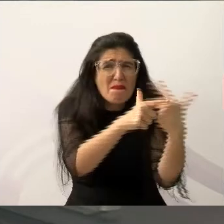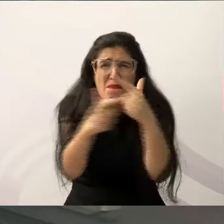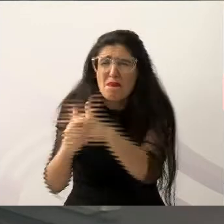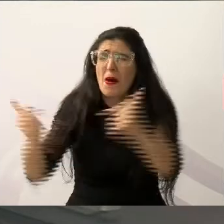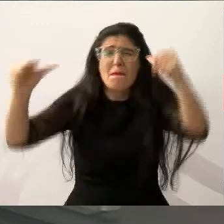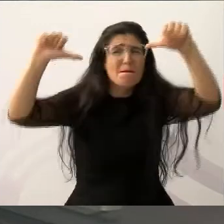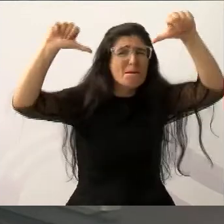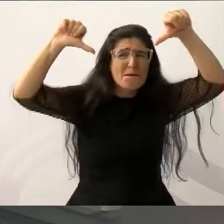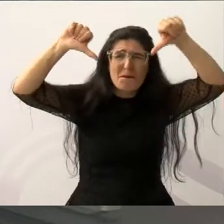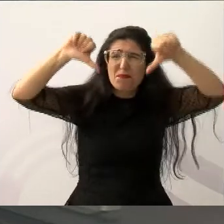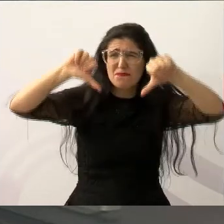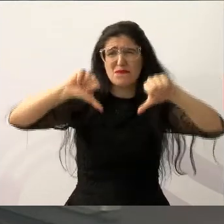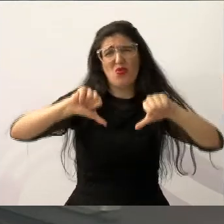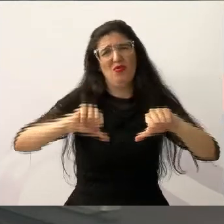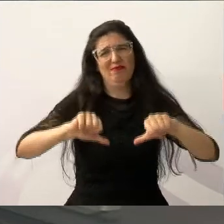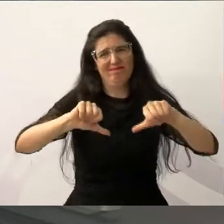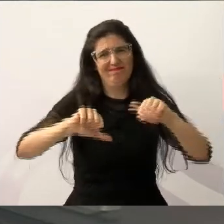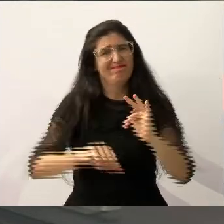muito piores.